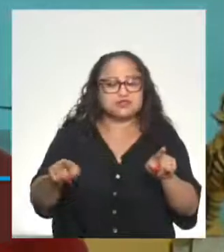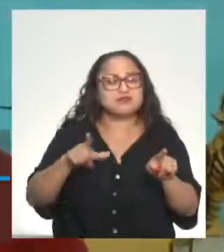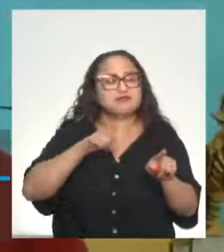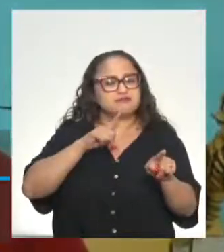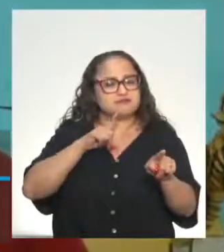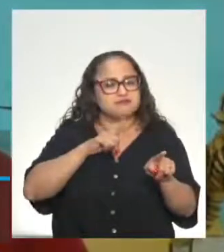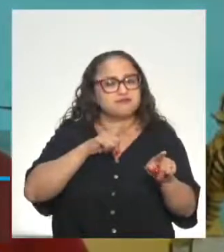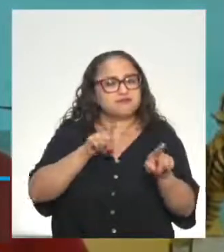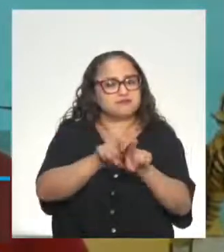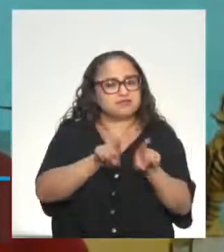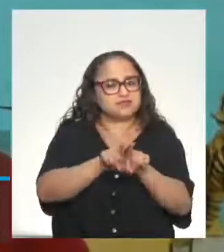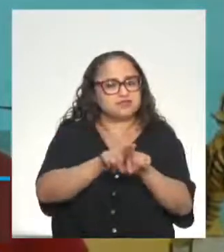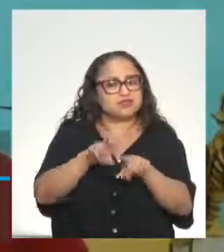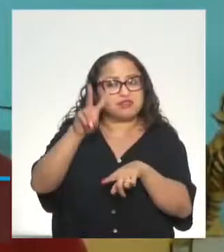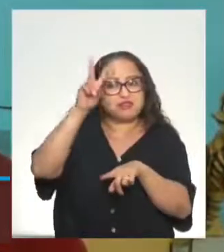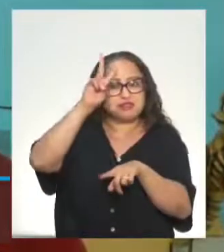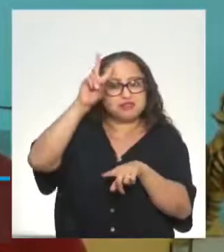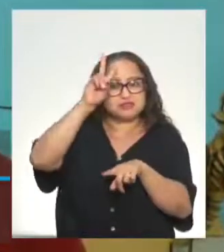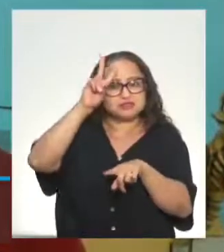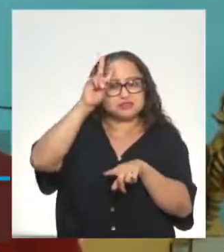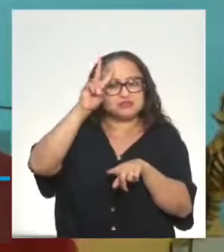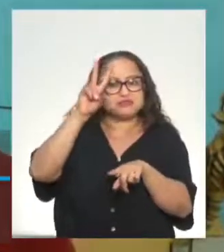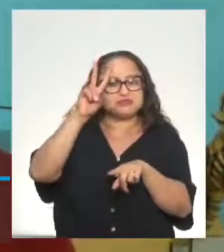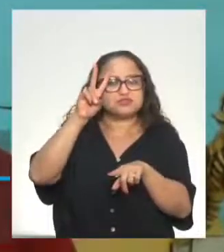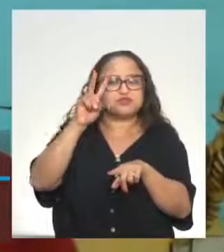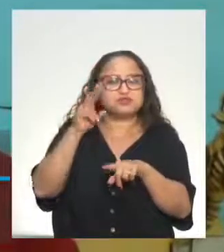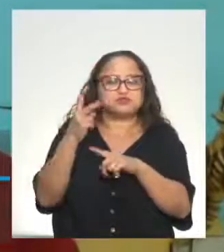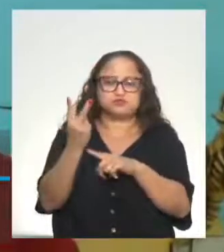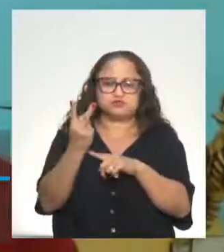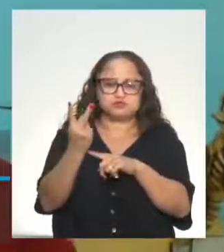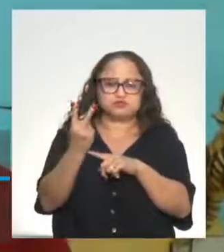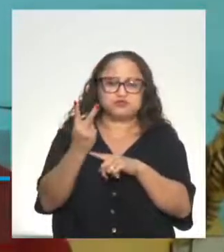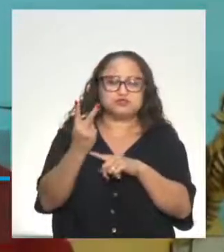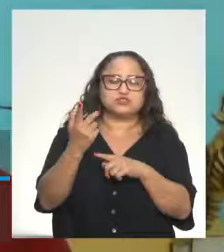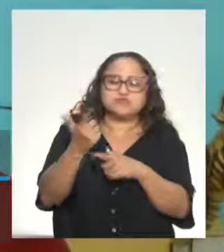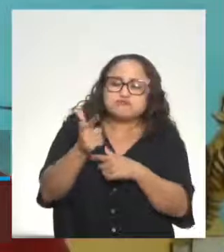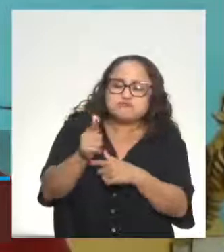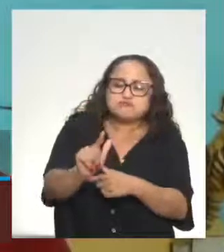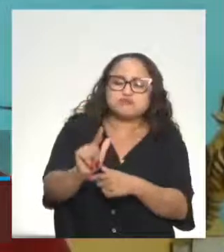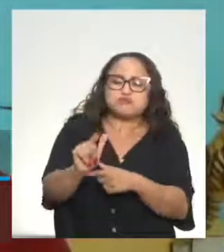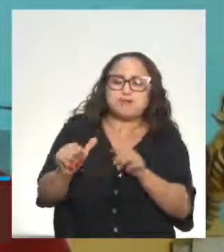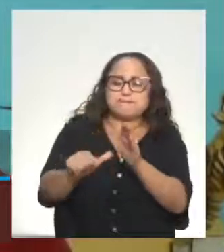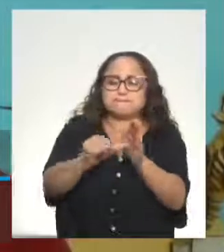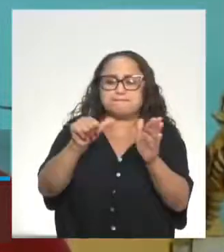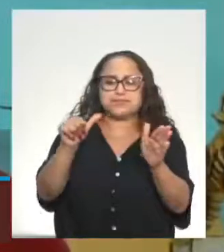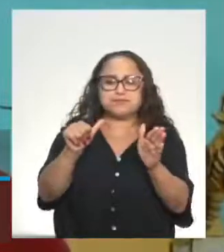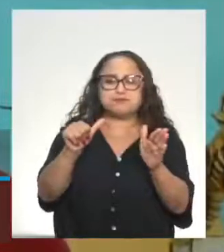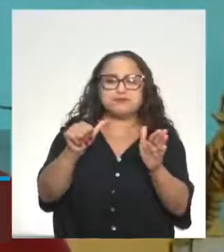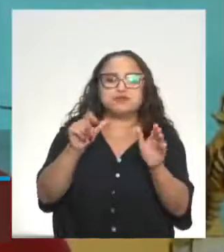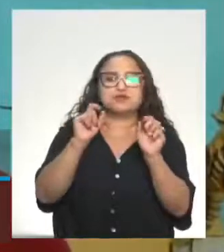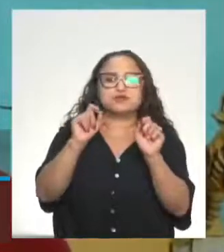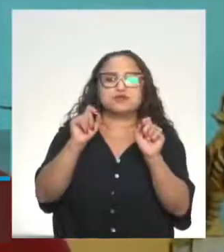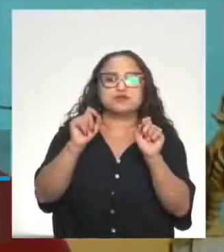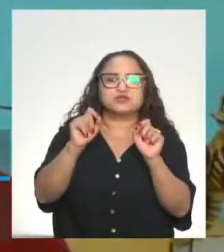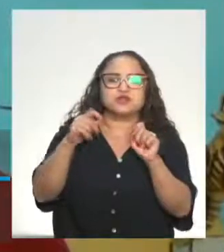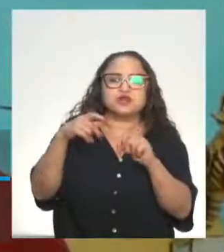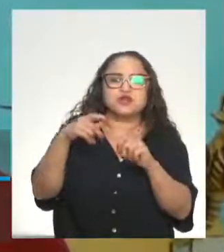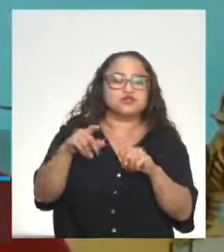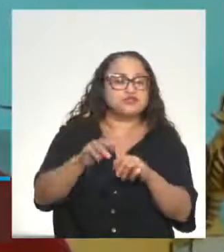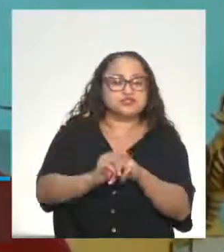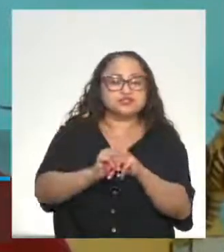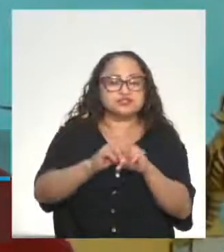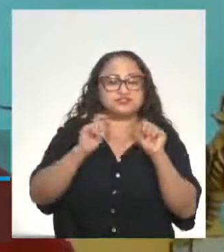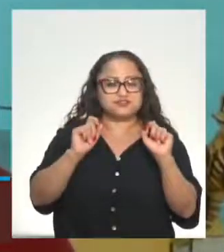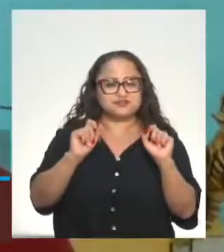tem, na segunda-feira, a reprise da primeira aula que a gente começou a falar de prototipagem, fabricação digital,